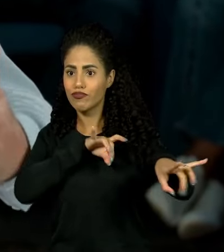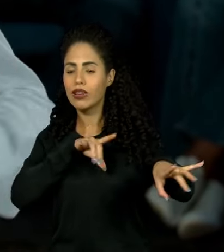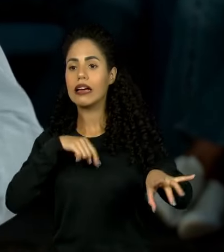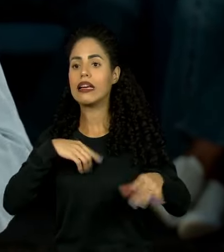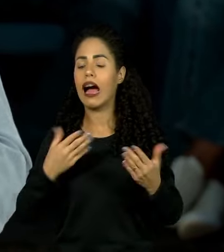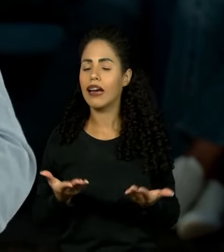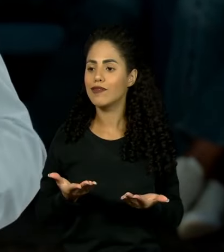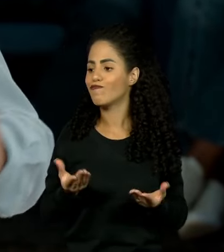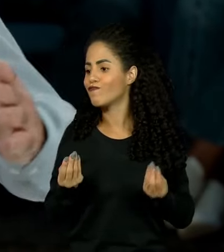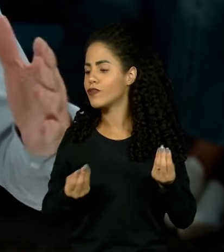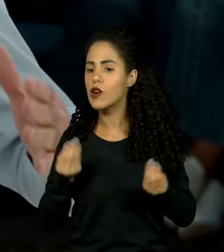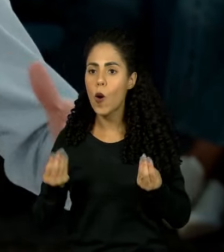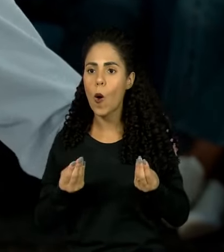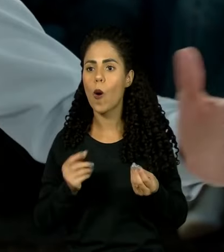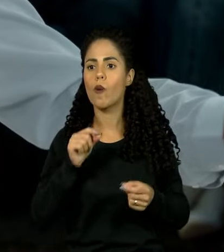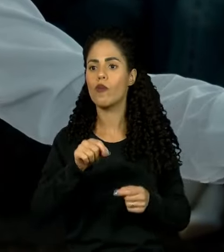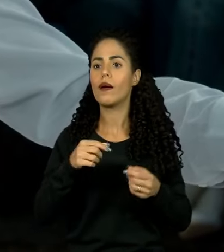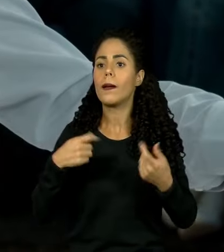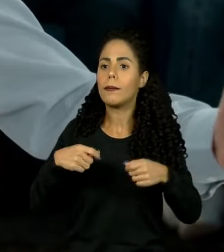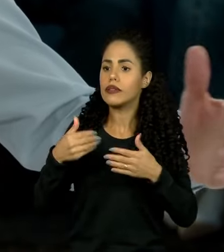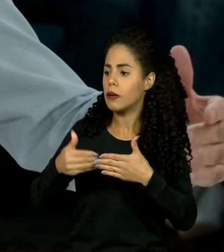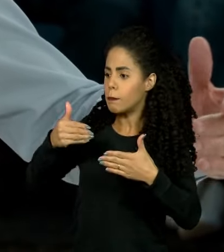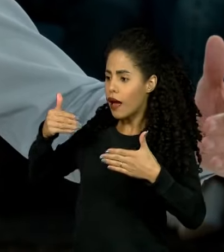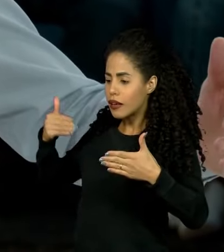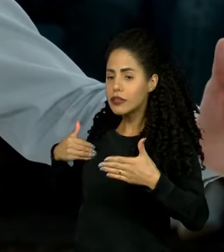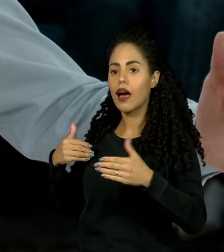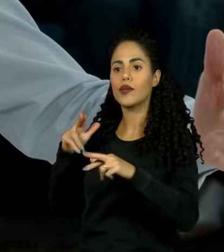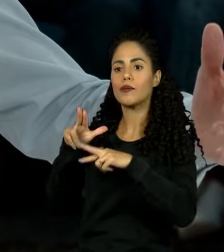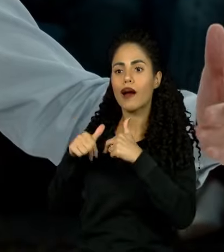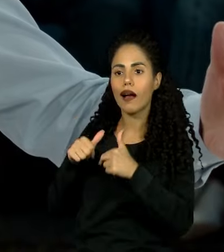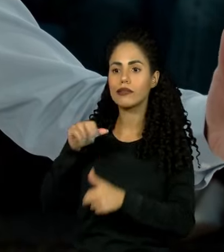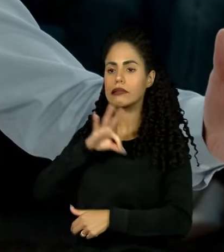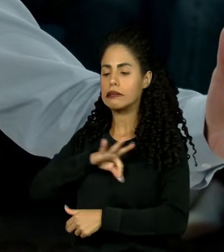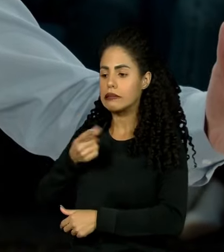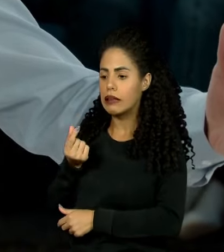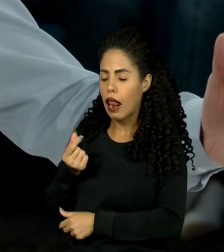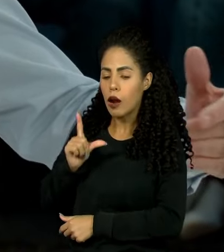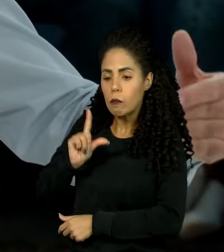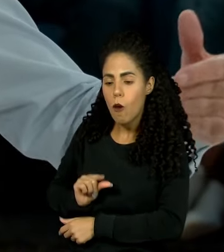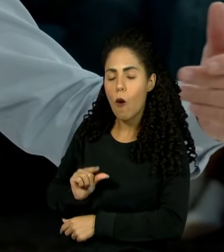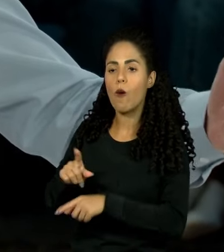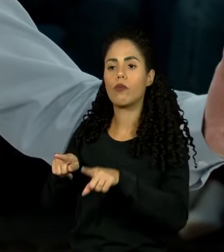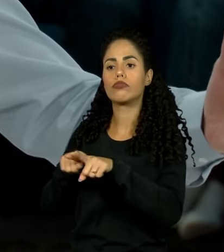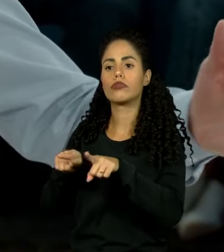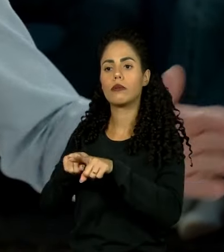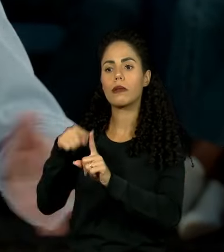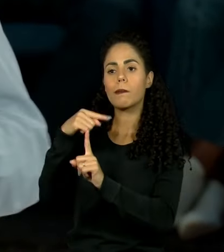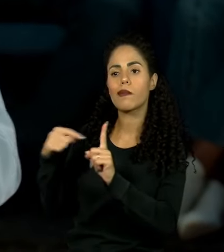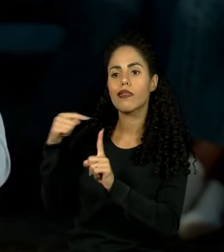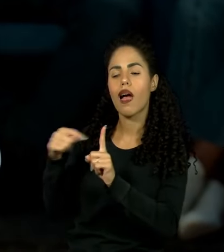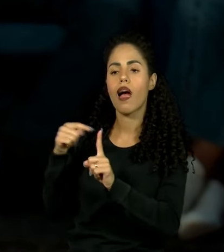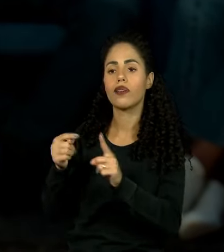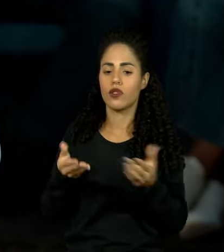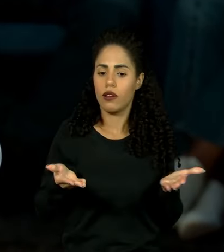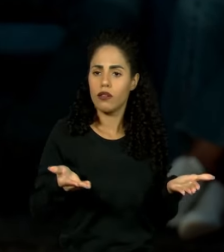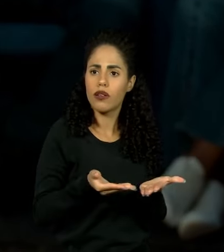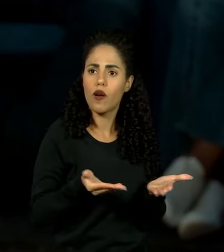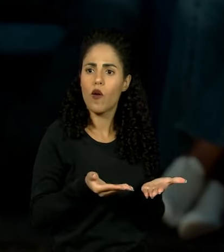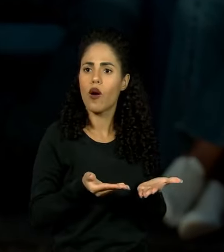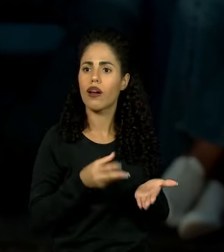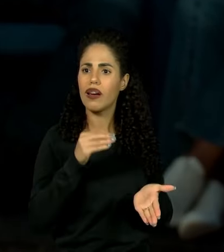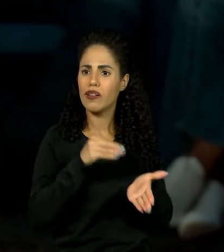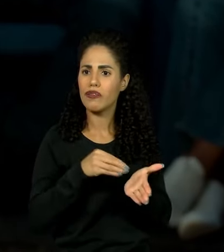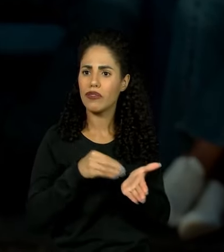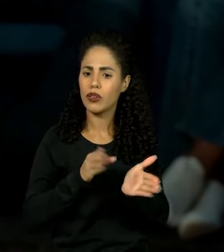erro nós íamos se no passado foi por questão de renda principalmente por questão de oportunidade agora seria por